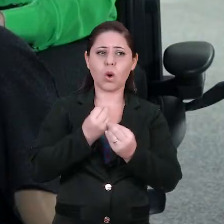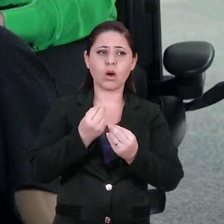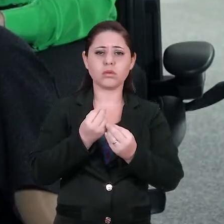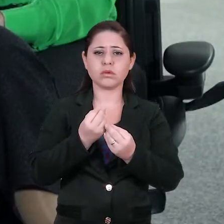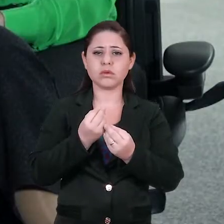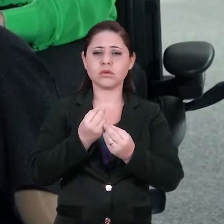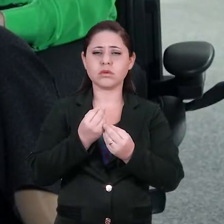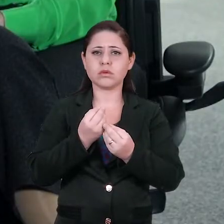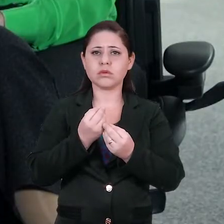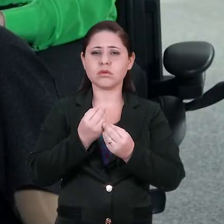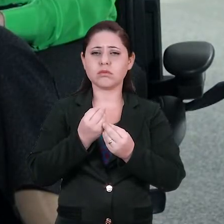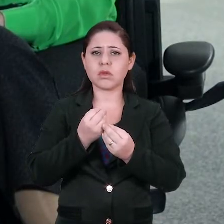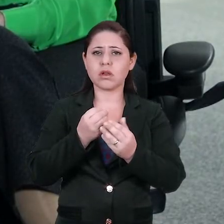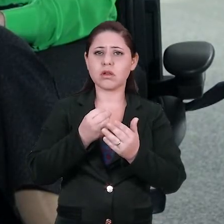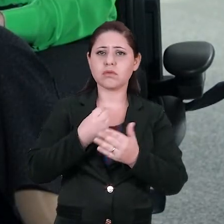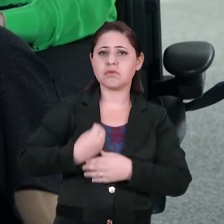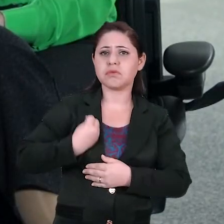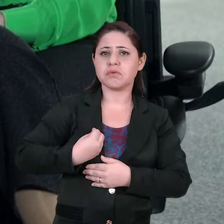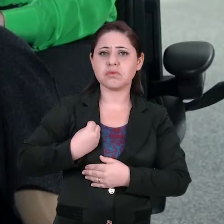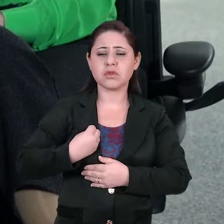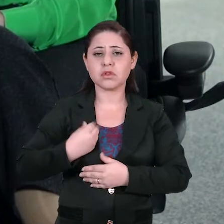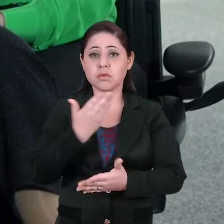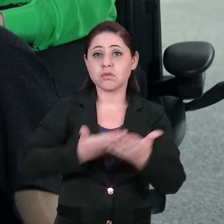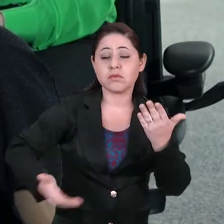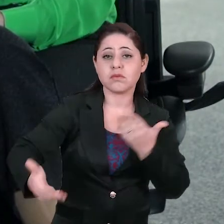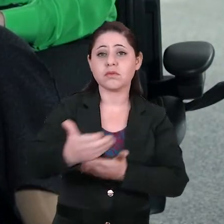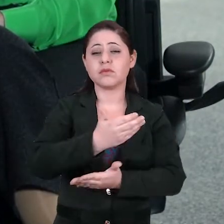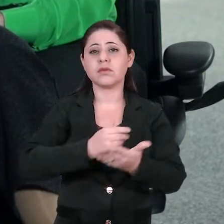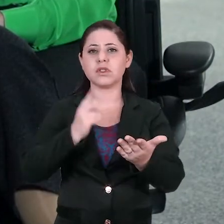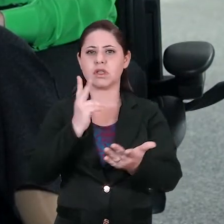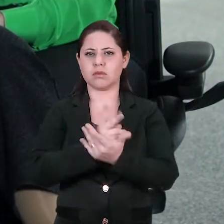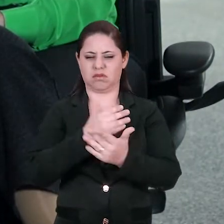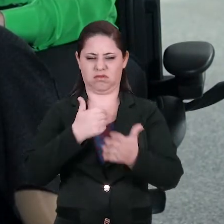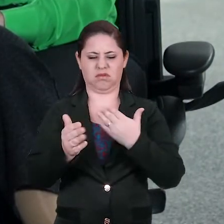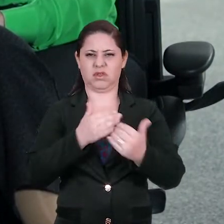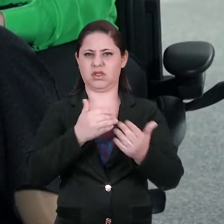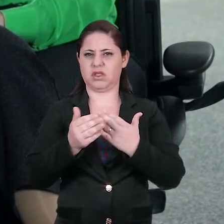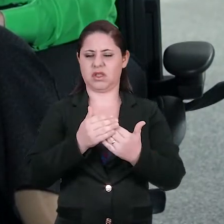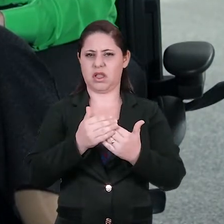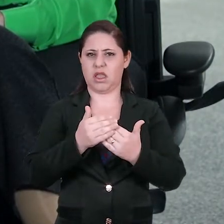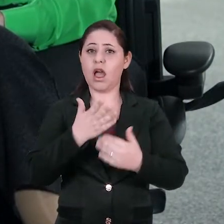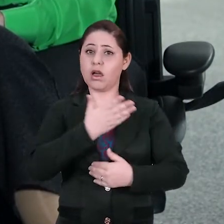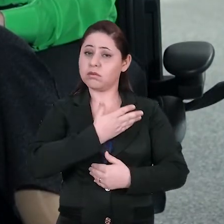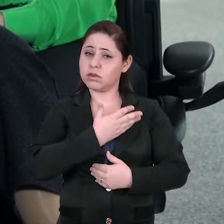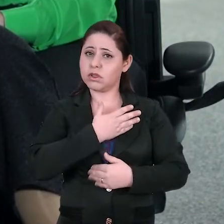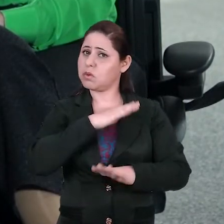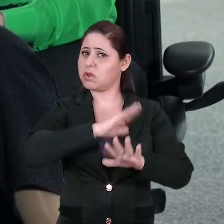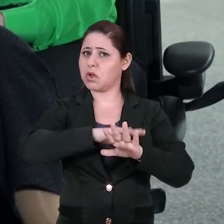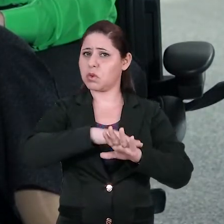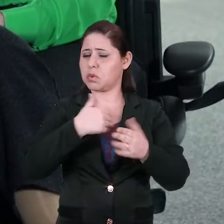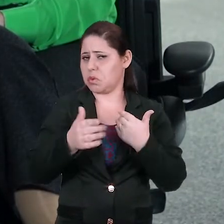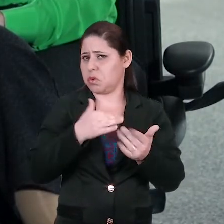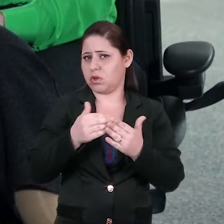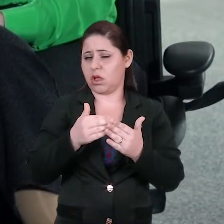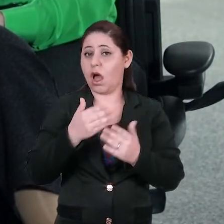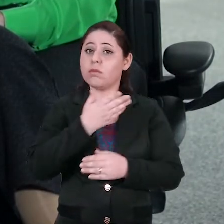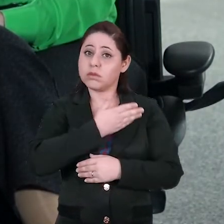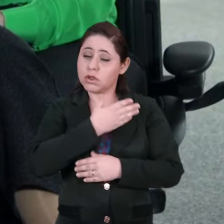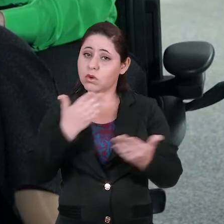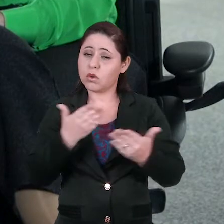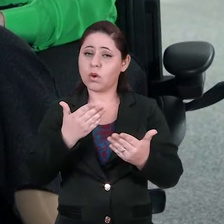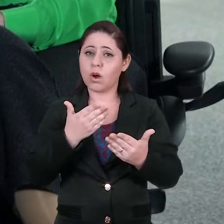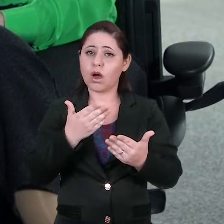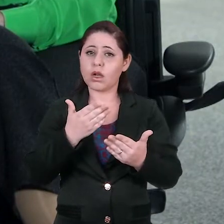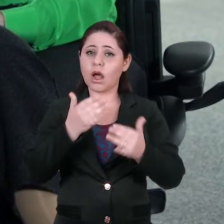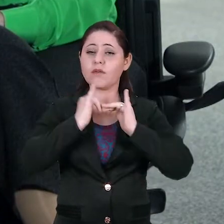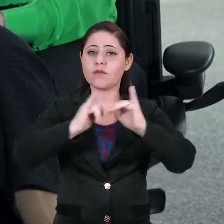quem era próximo, quem pensava o contrário, né? Tanto é que nos permitiu, independente de questão ideológica, sermos amigos. Que recado que você vai dar para quem está nos acompanhando agora